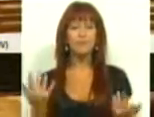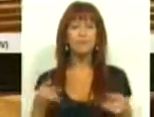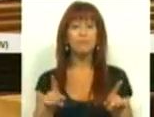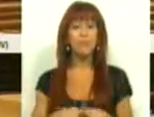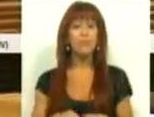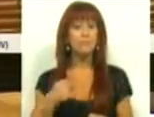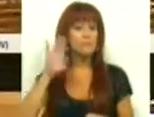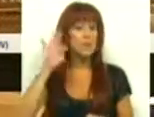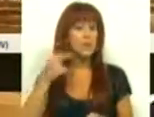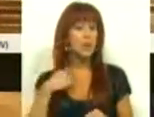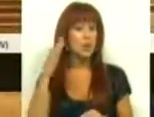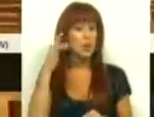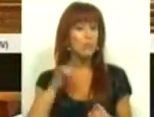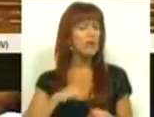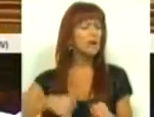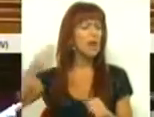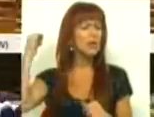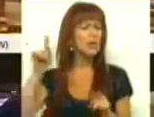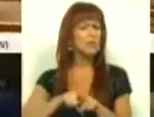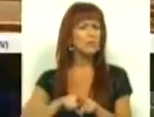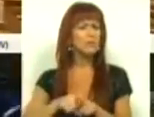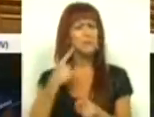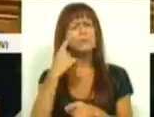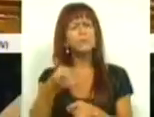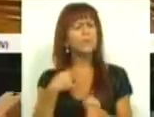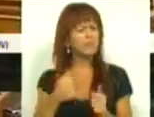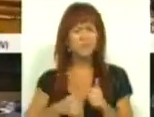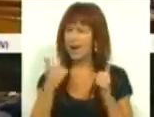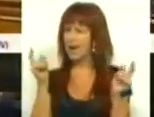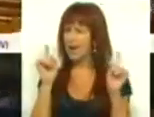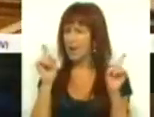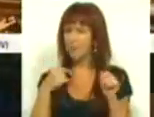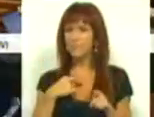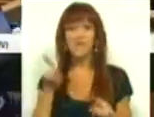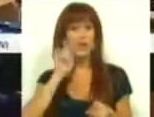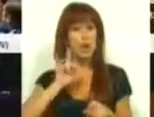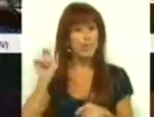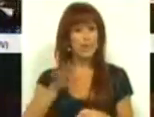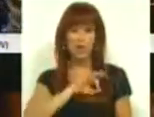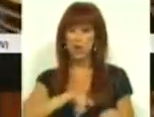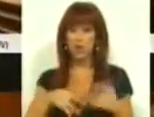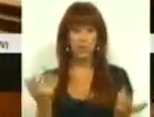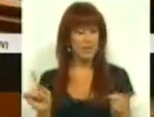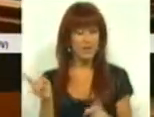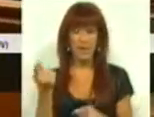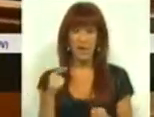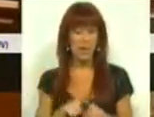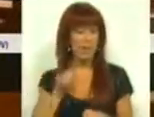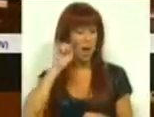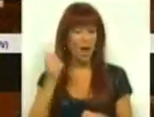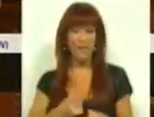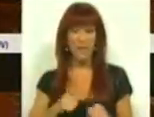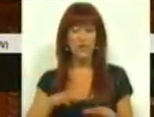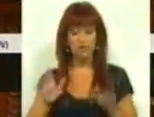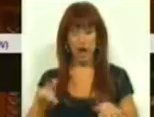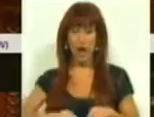Mas sabemos também que os números na altura reportados não estavam corretos. E, Sra. Presidente, senhores deputados, nem falo da revisão